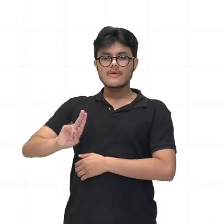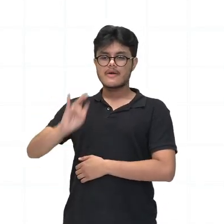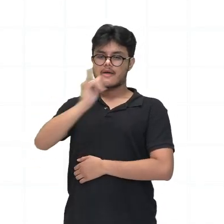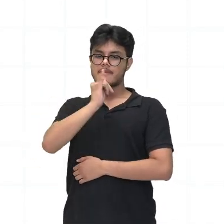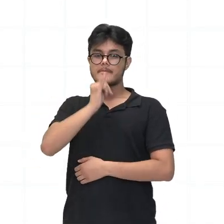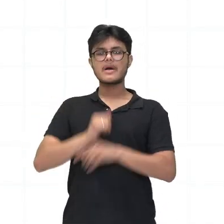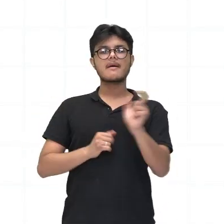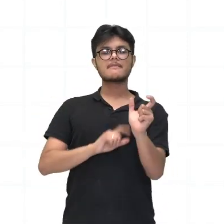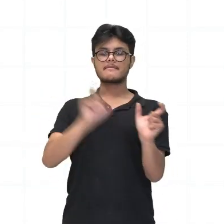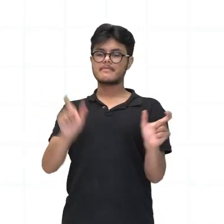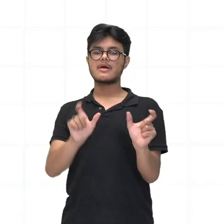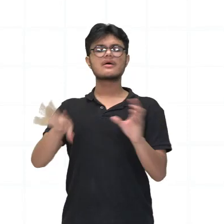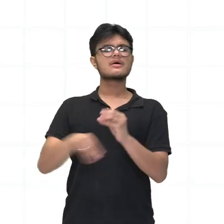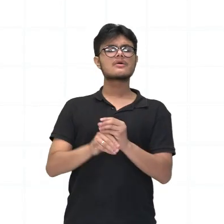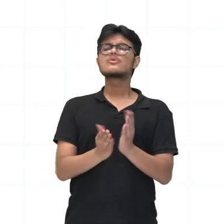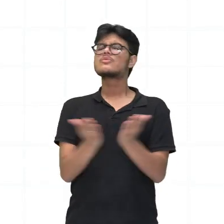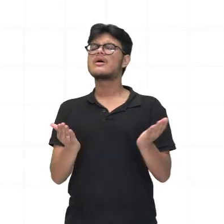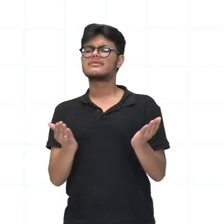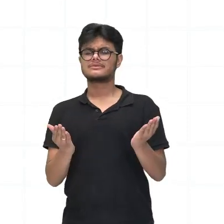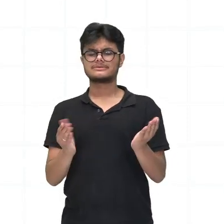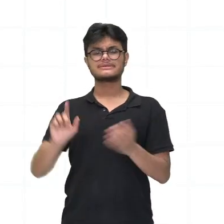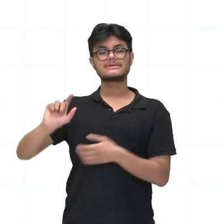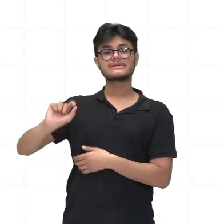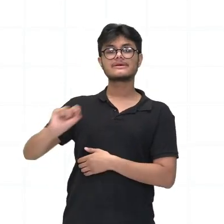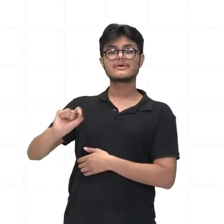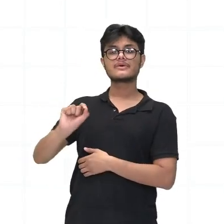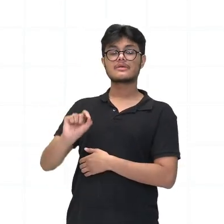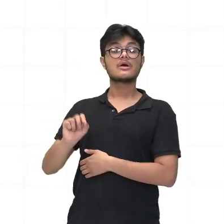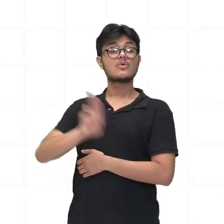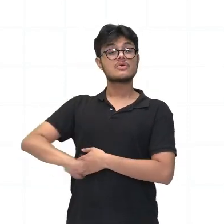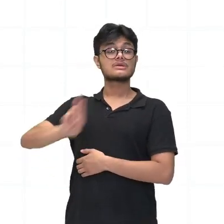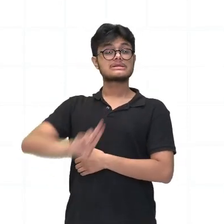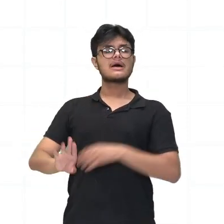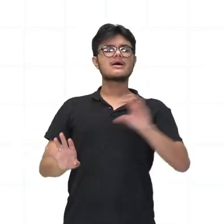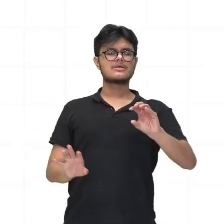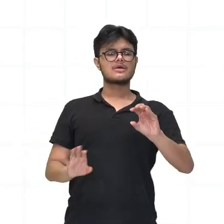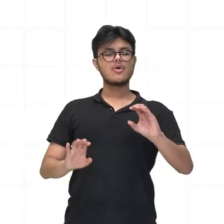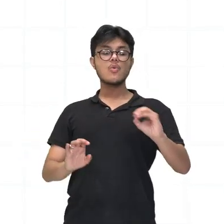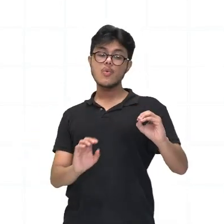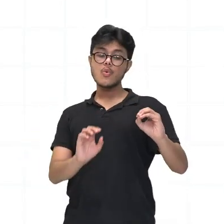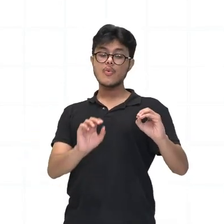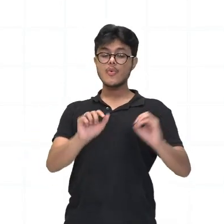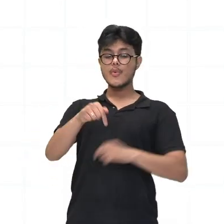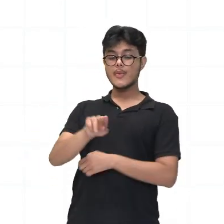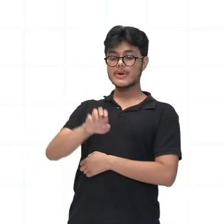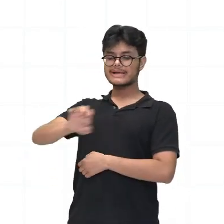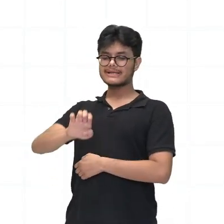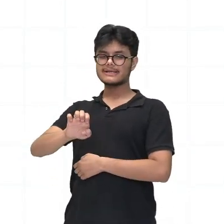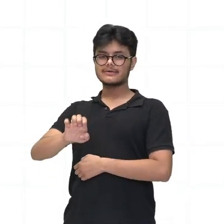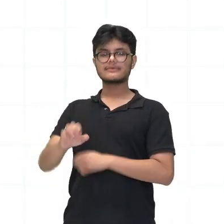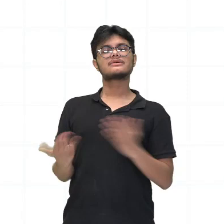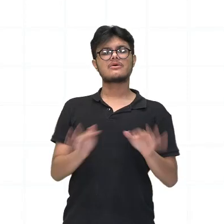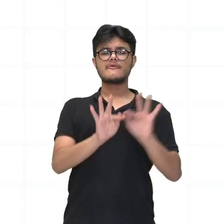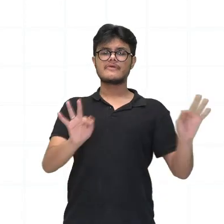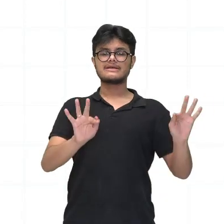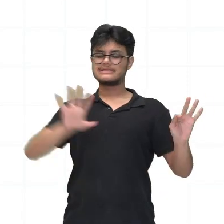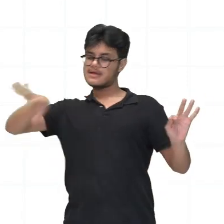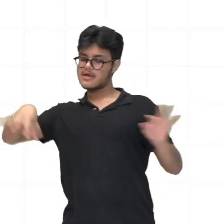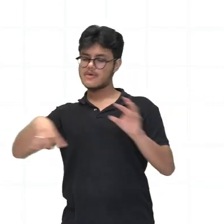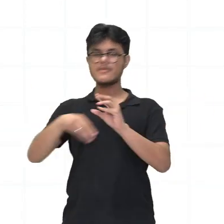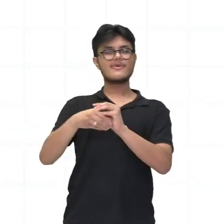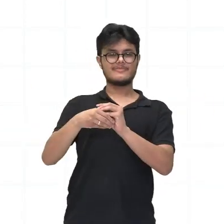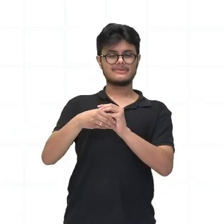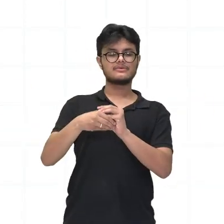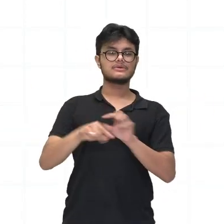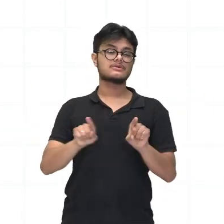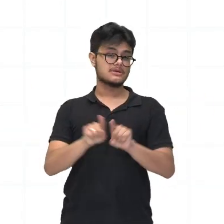conjunção. Qual é a conjunção da vez? O que. Para que enxergue, ou para que fume, ou que me aqueça do frio.